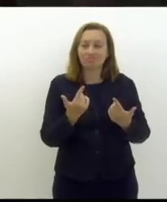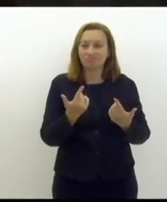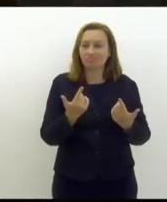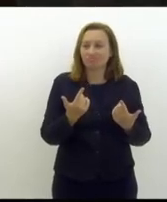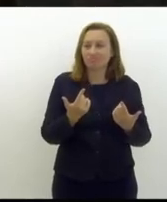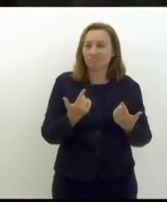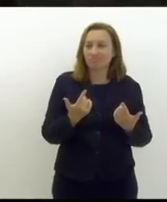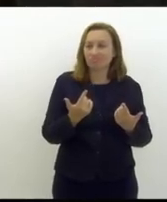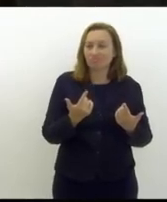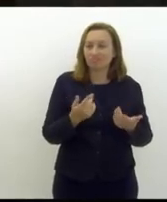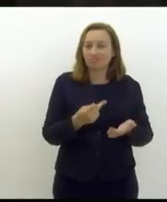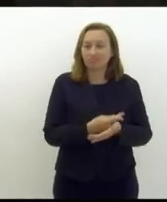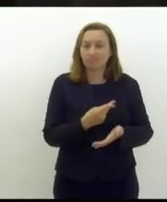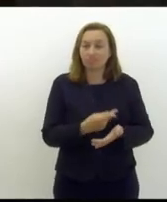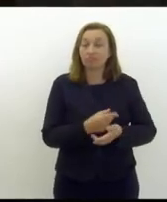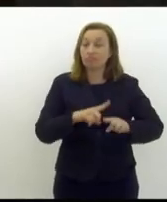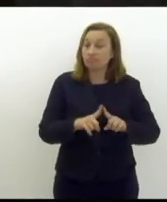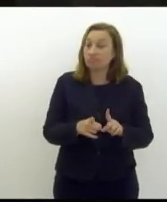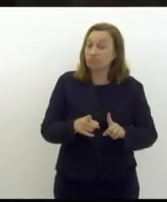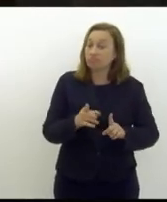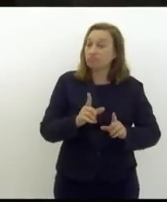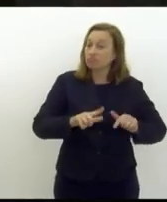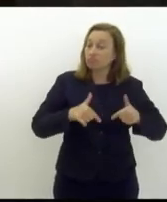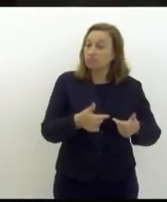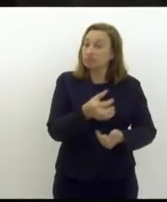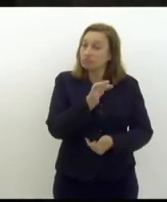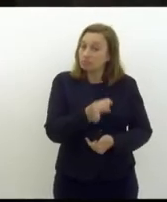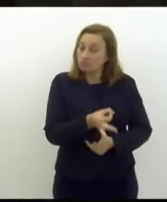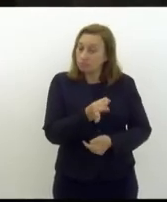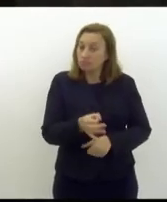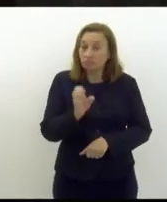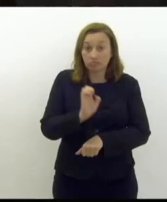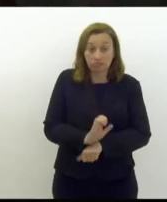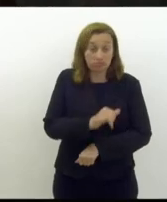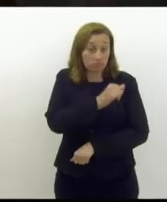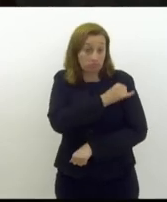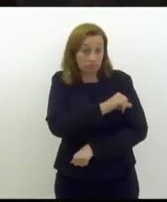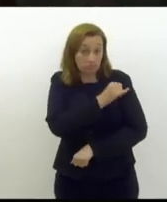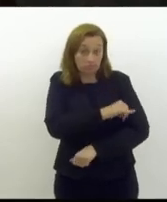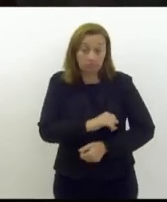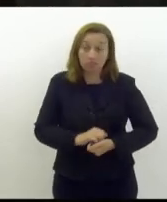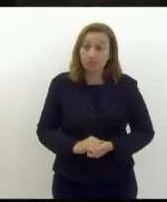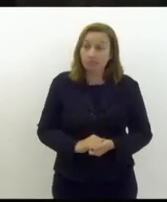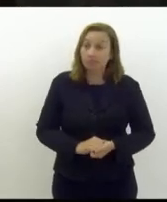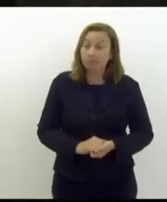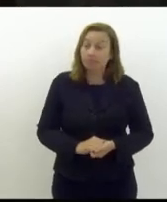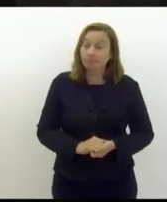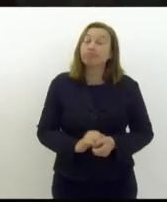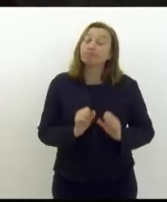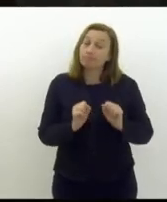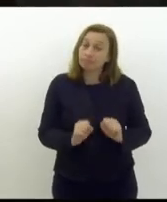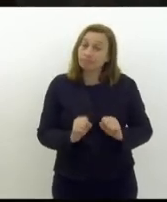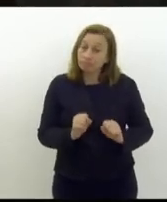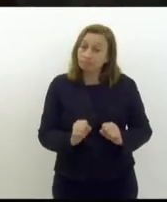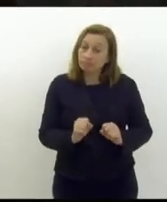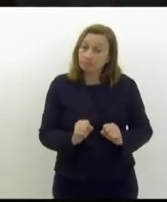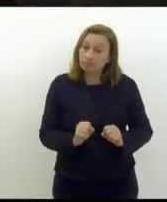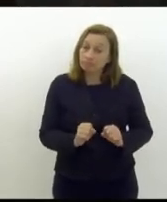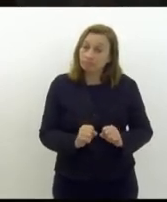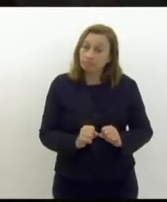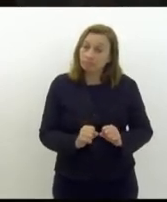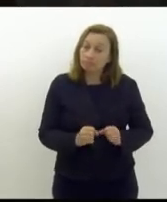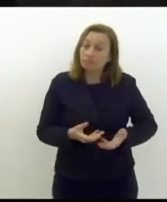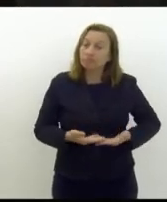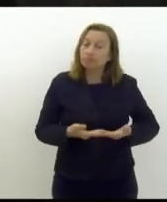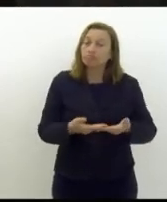uma forma legítima pela qual o estado do Rio de Janeiro pode entregar aos